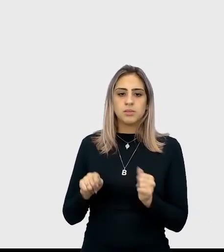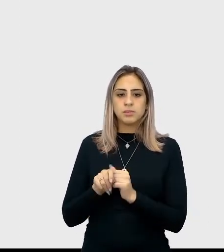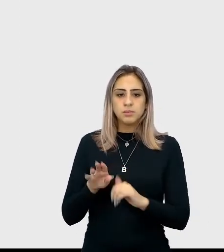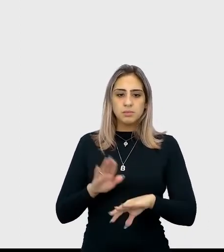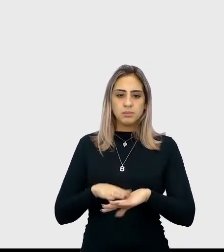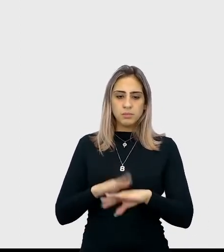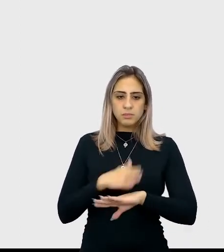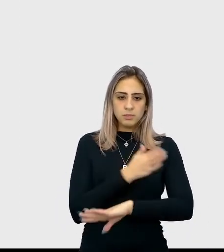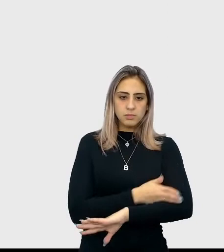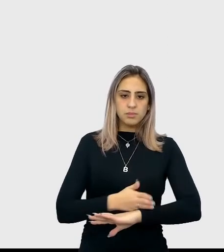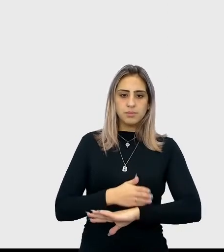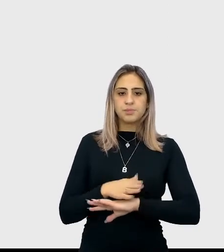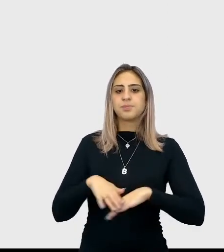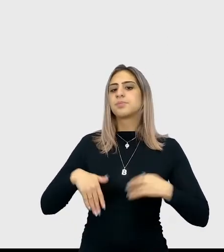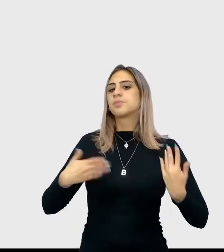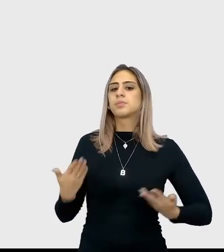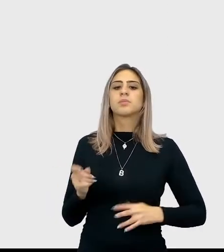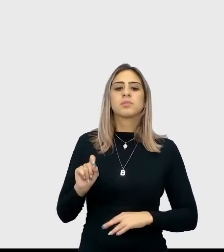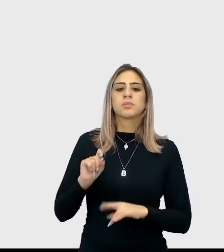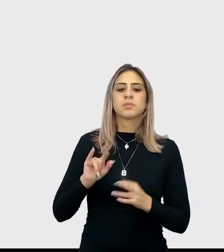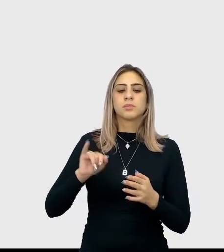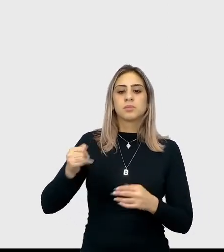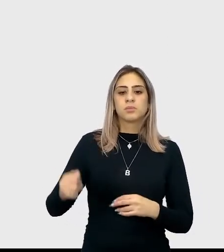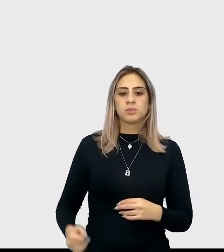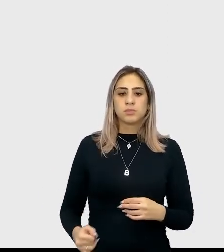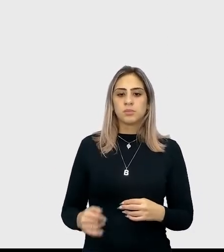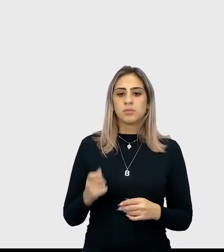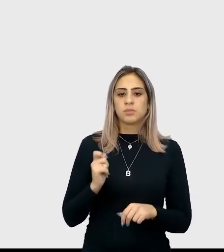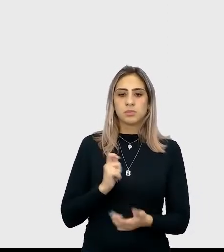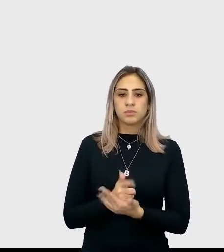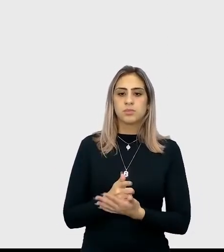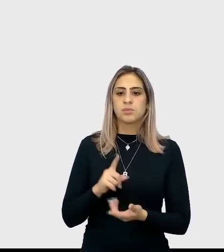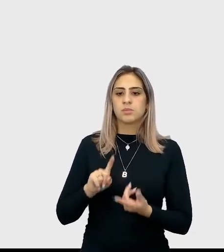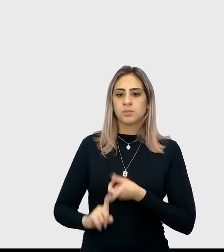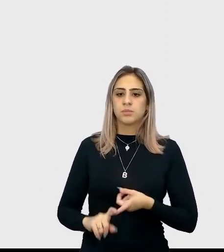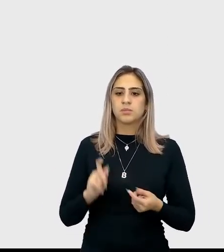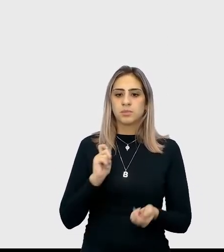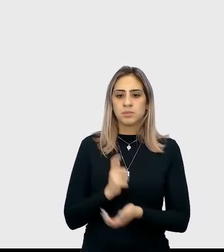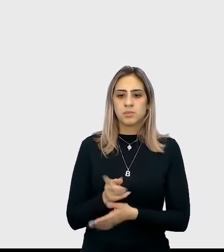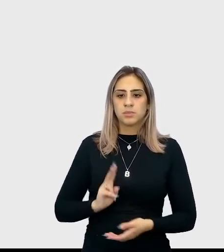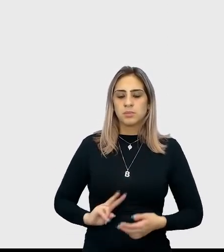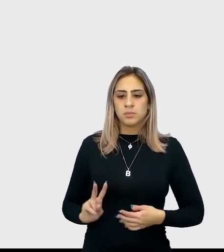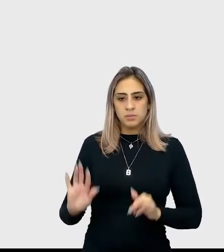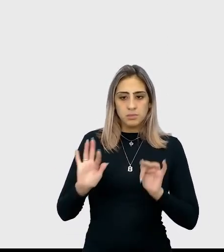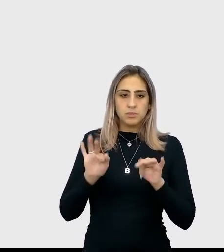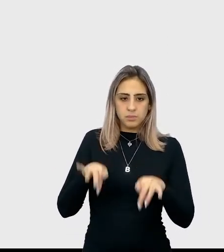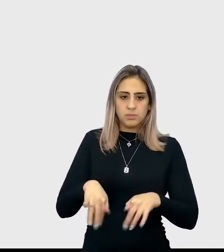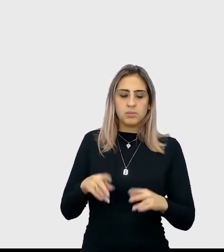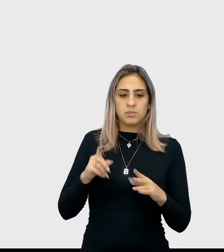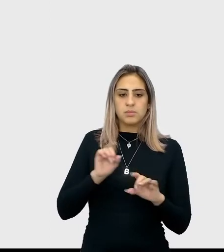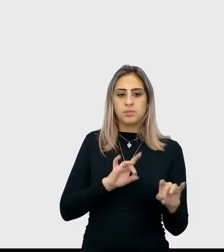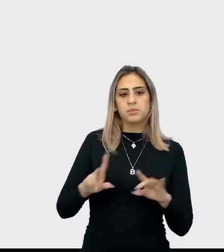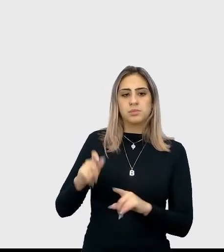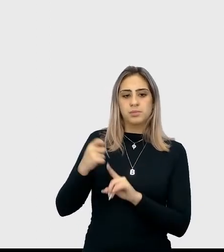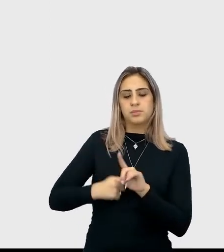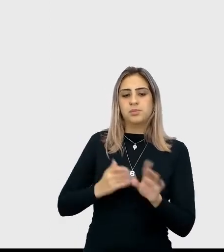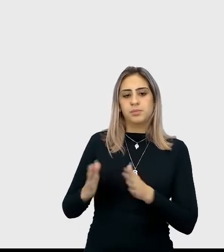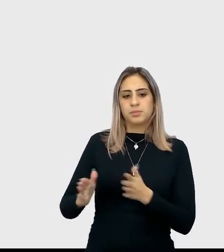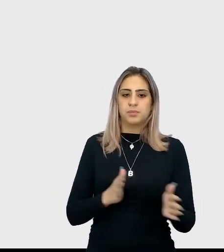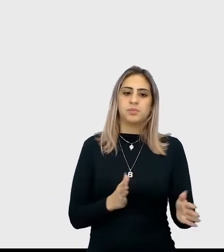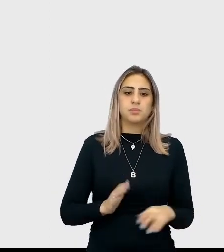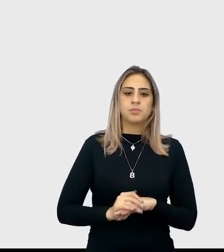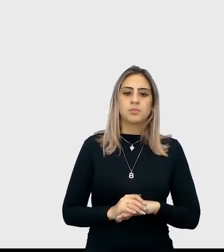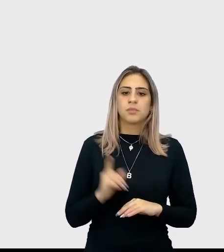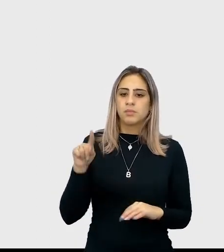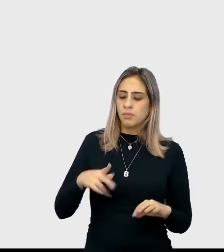combinação realizada inicialmente, sendo que os juros do saldo devedor são pagos sempre no final de cada período.